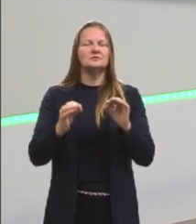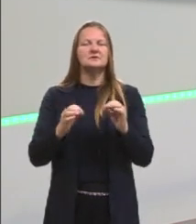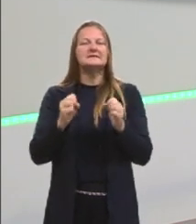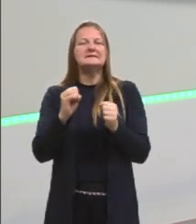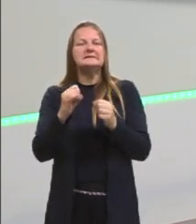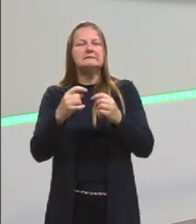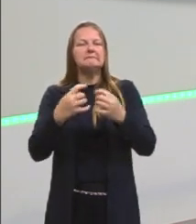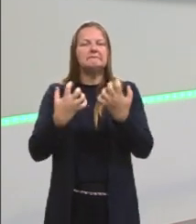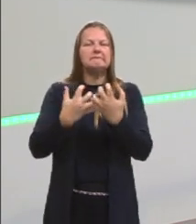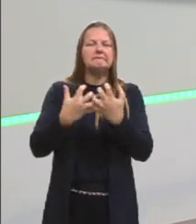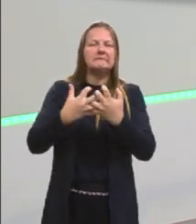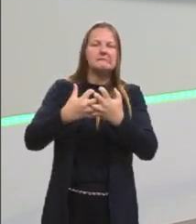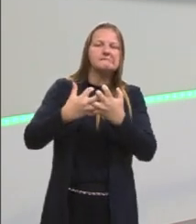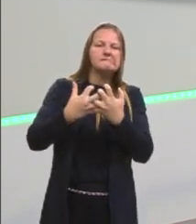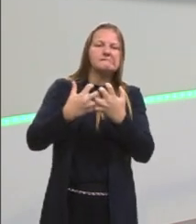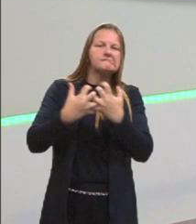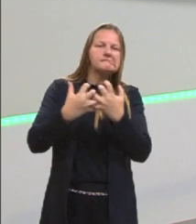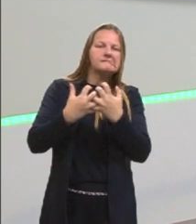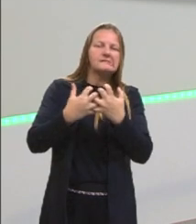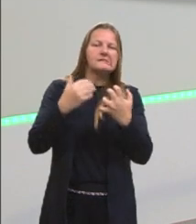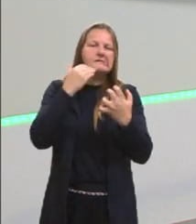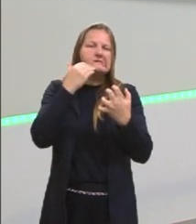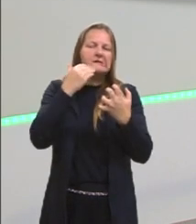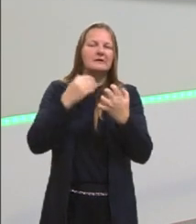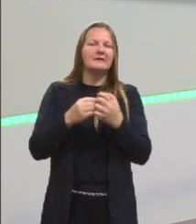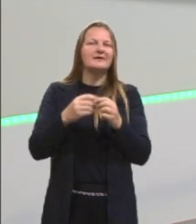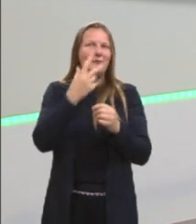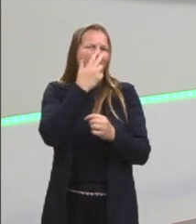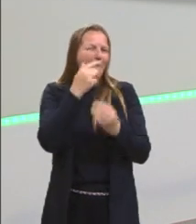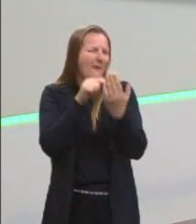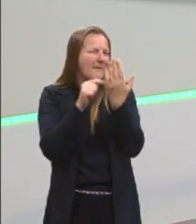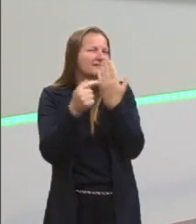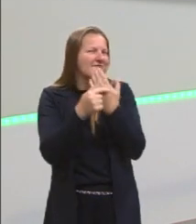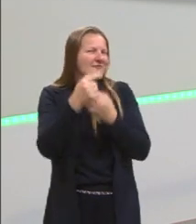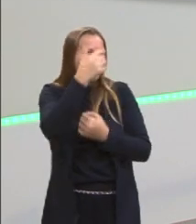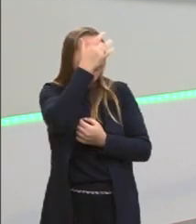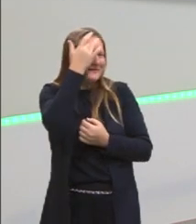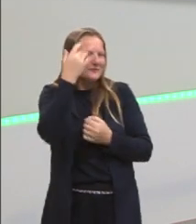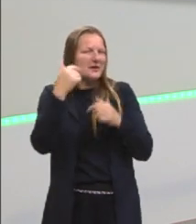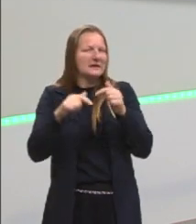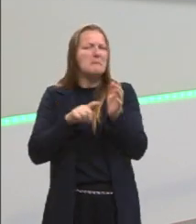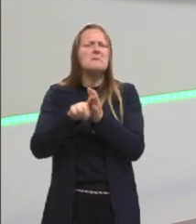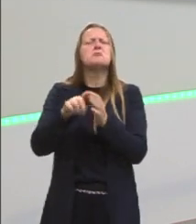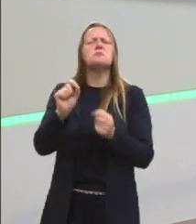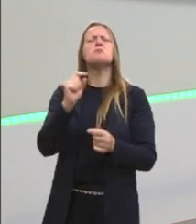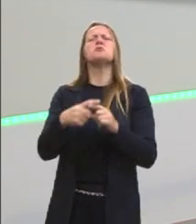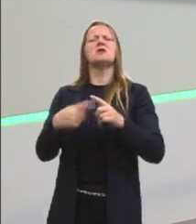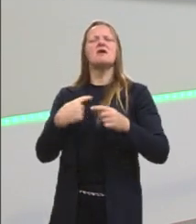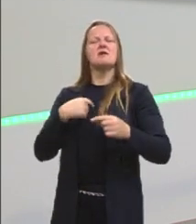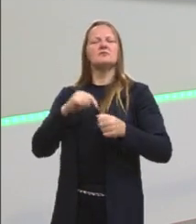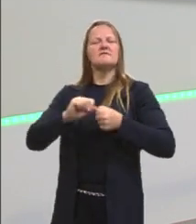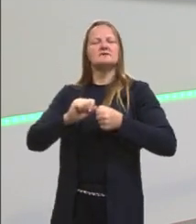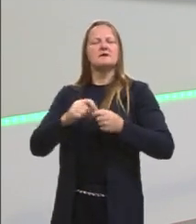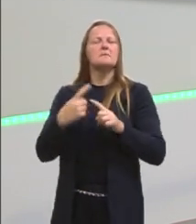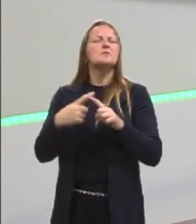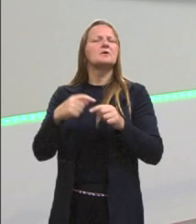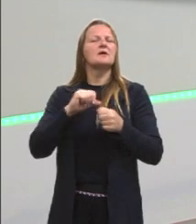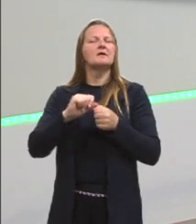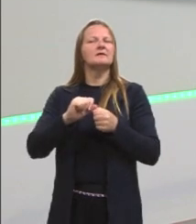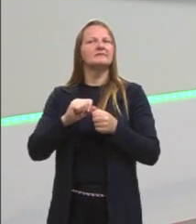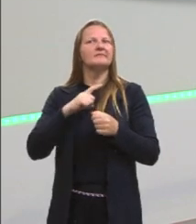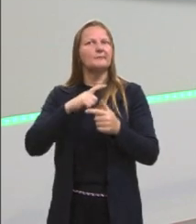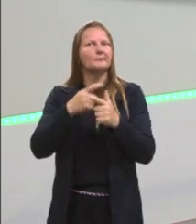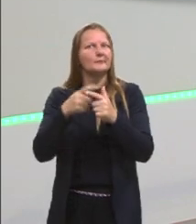começar a questionar a não não obedecer mais as ordens É porque tem um problema